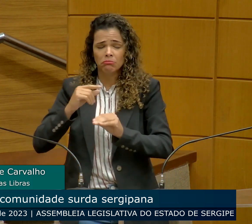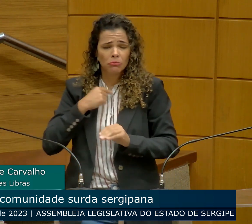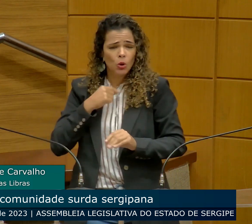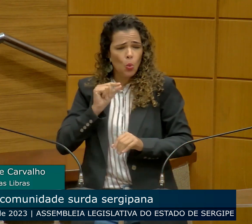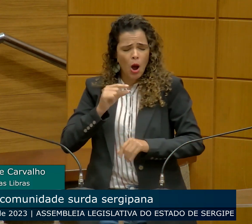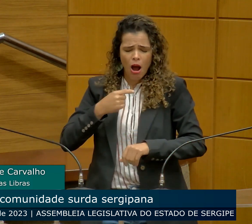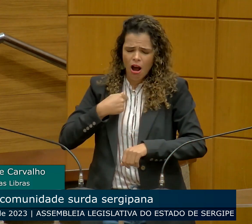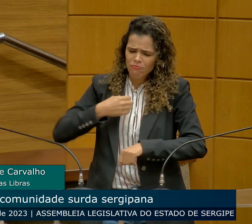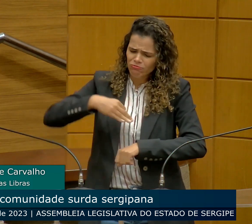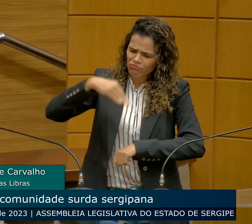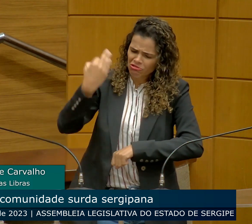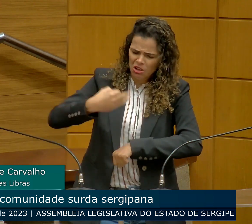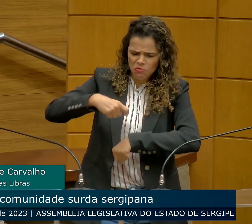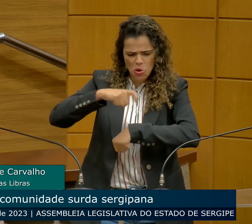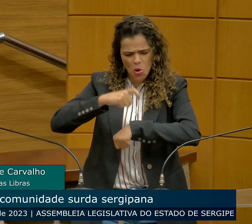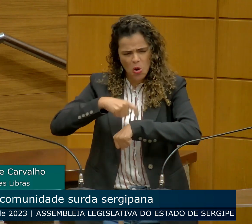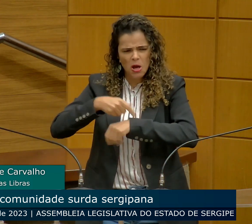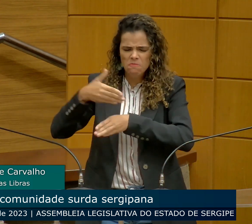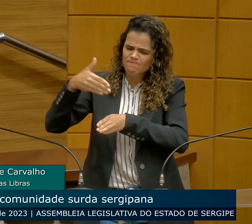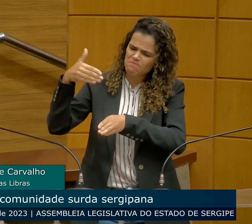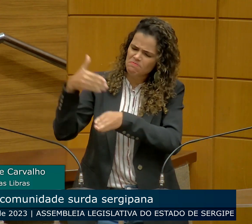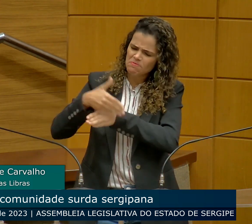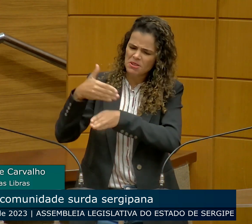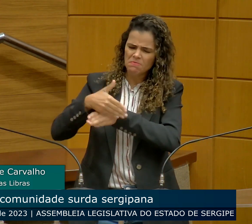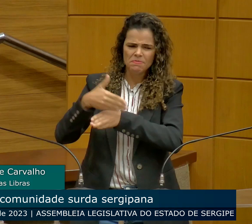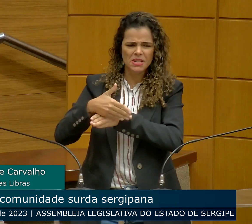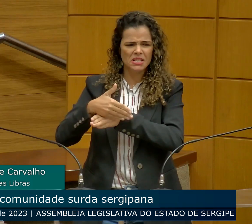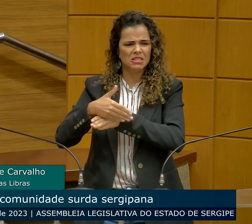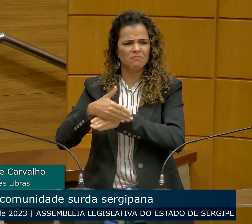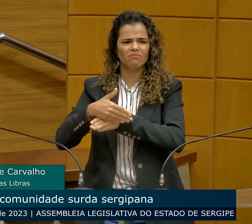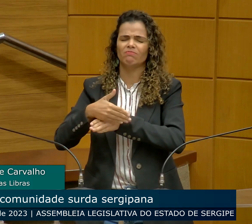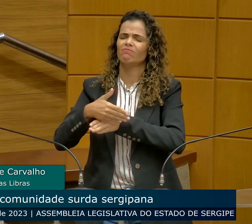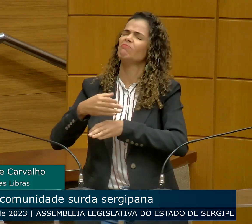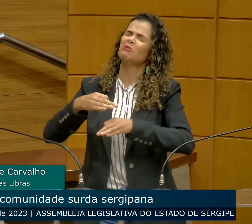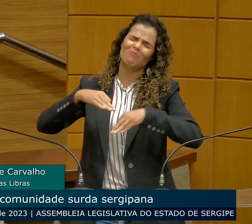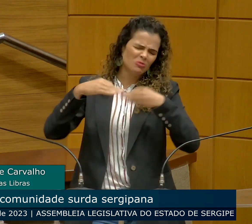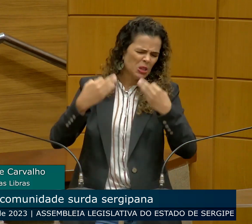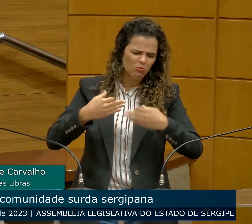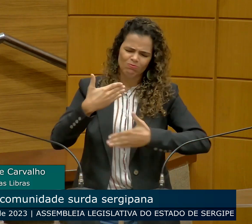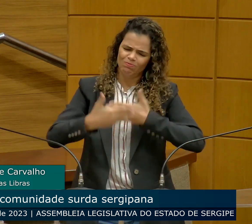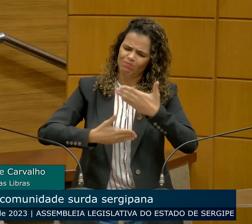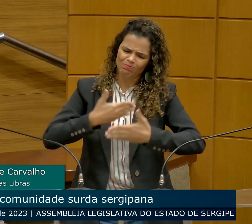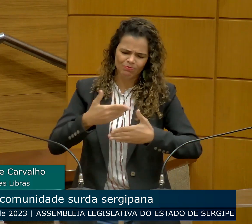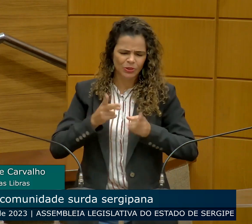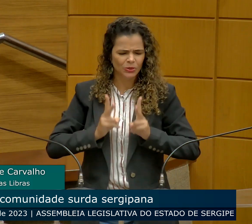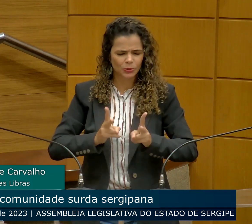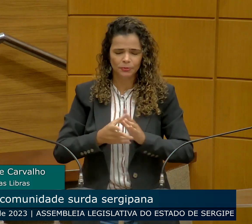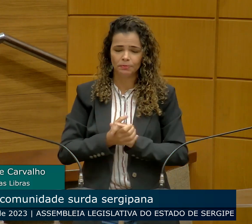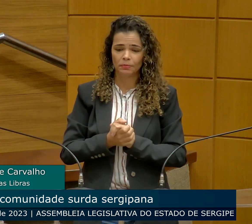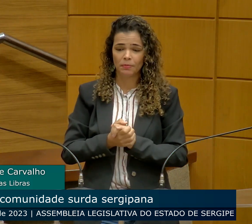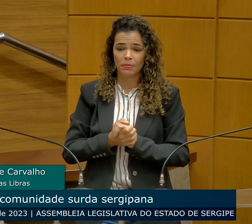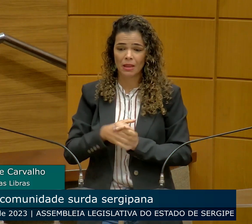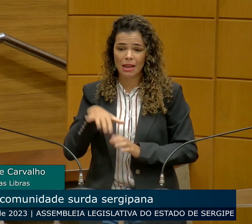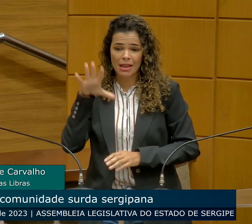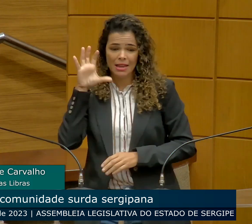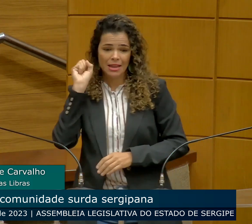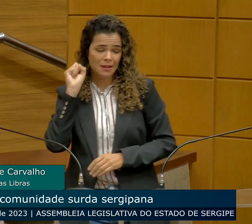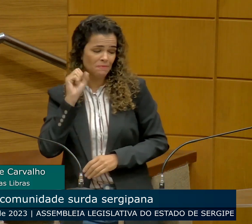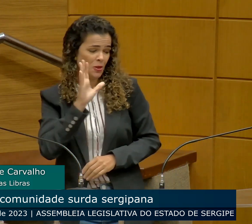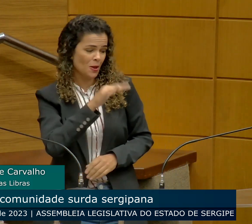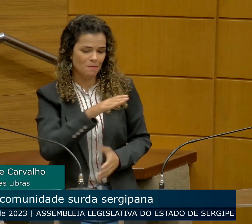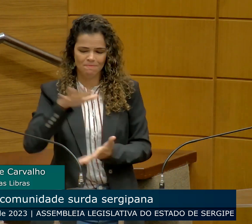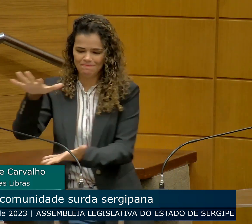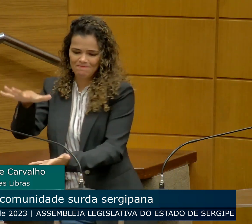né, aquela conversa. E eu aqui, né, tinha esse foco do trabalho, sempre